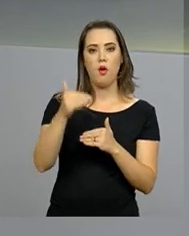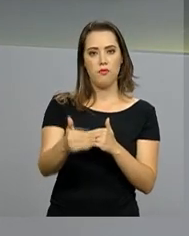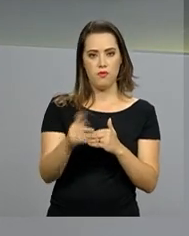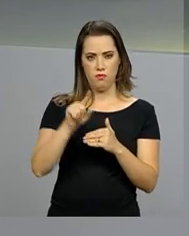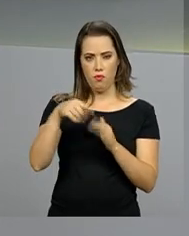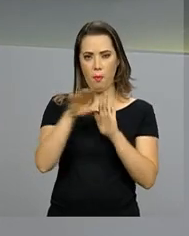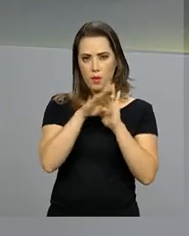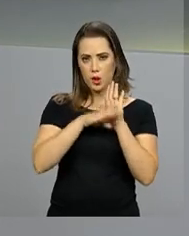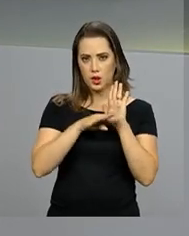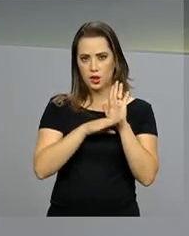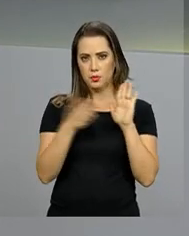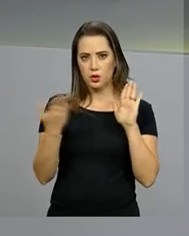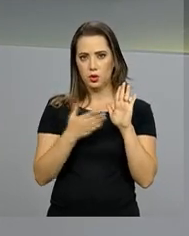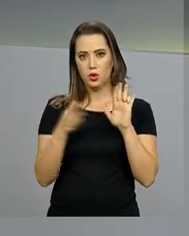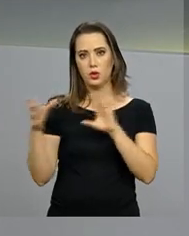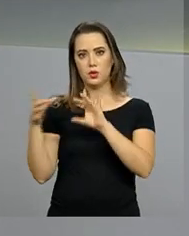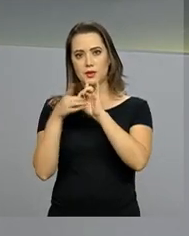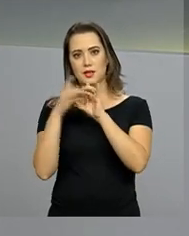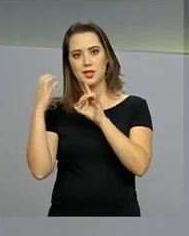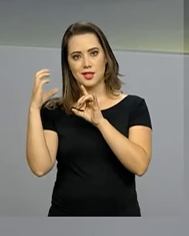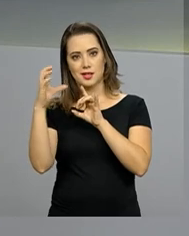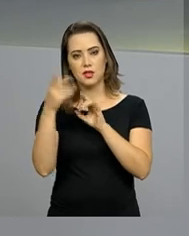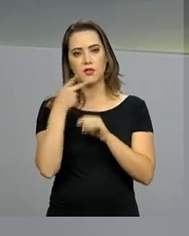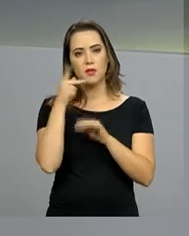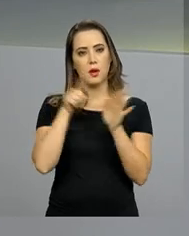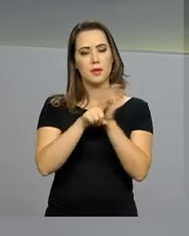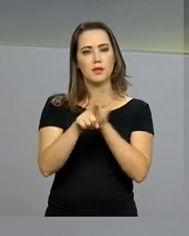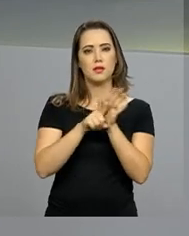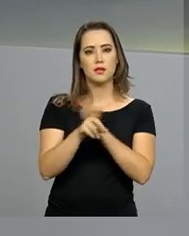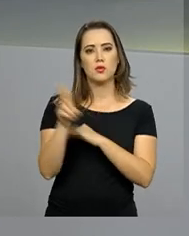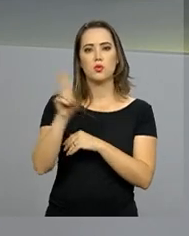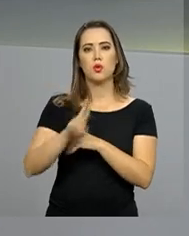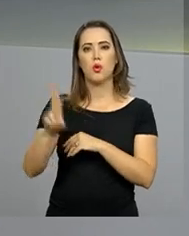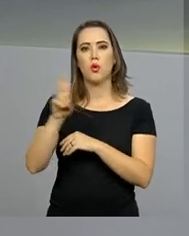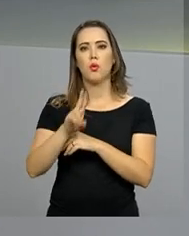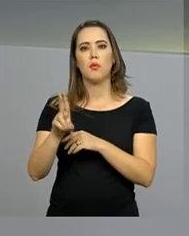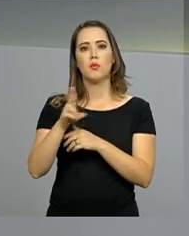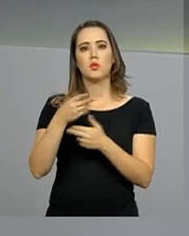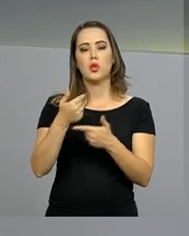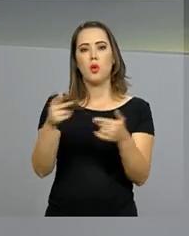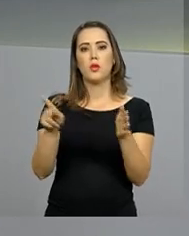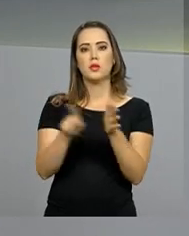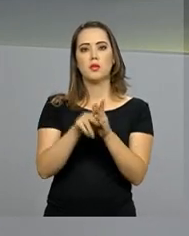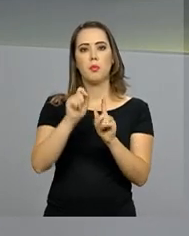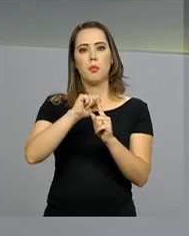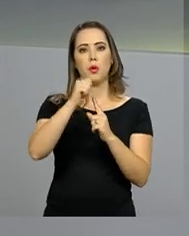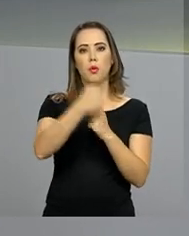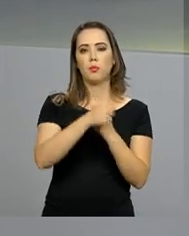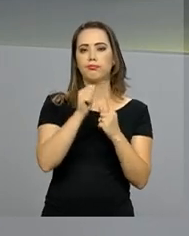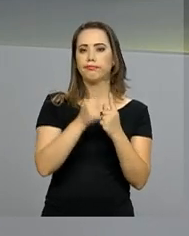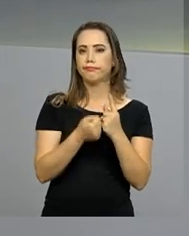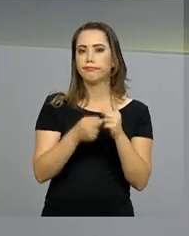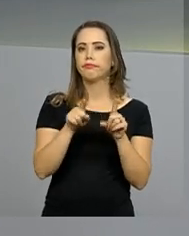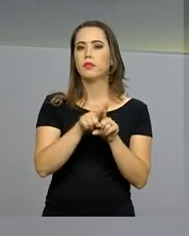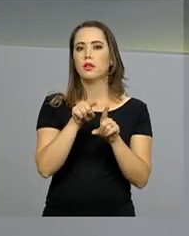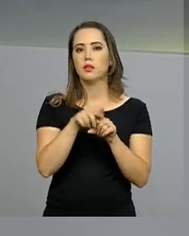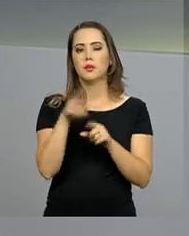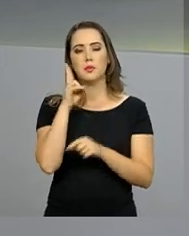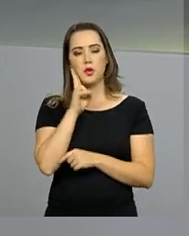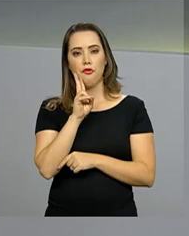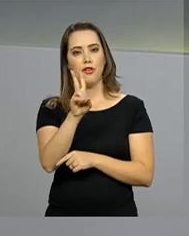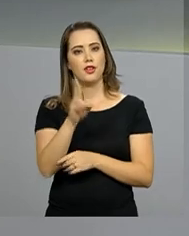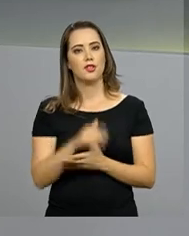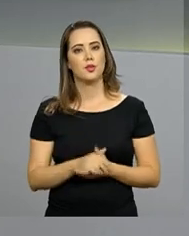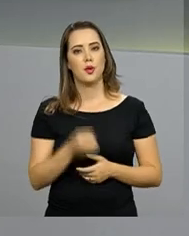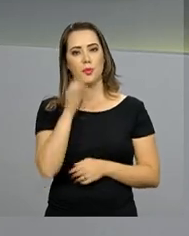ciência que hoje fala sobre pesquisas e formas de usar a biomassa e resíduos gerados pelo agronegócio não perca